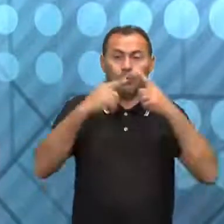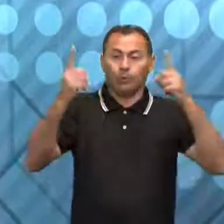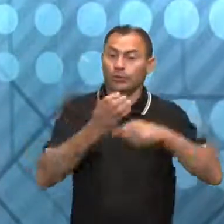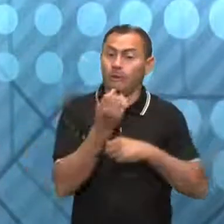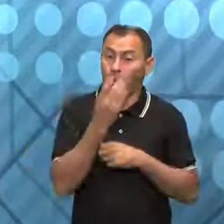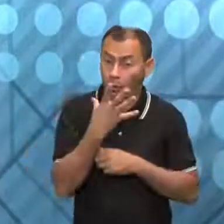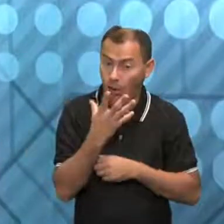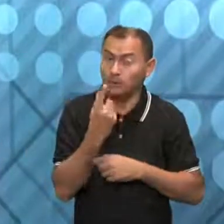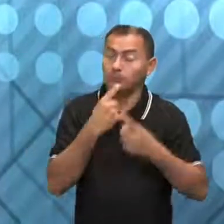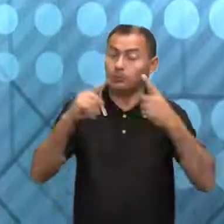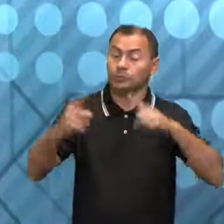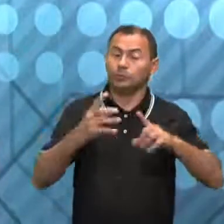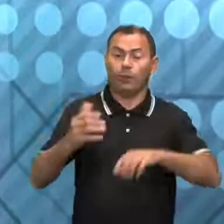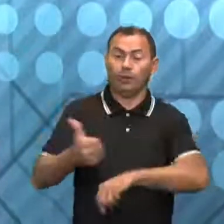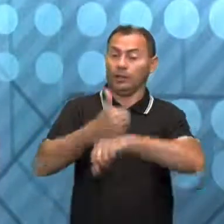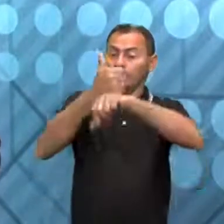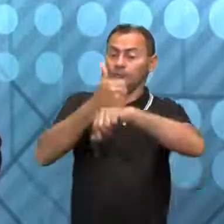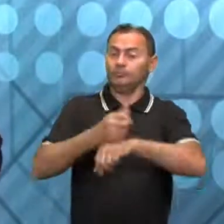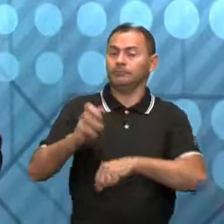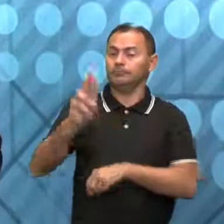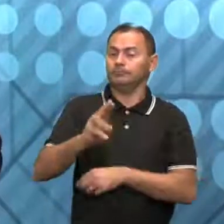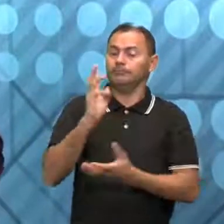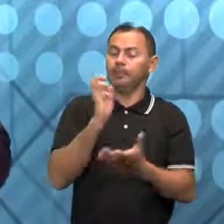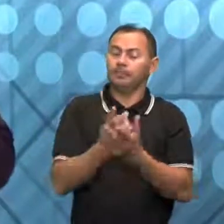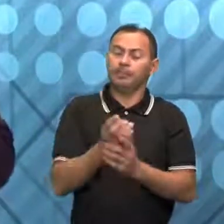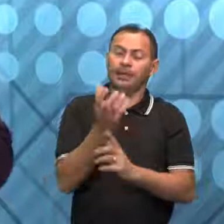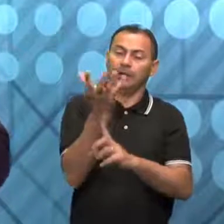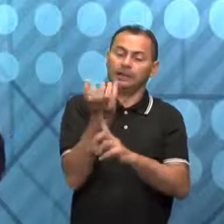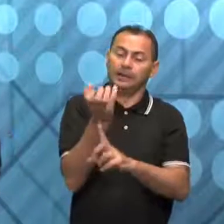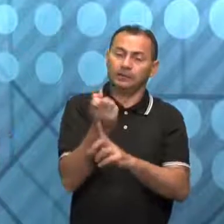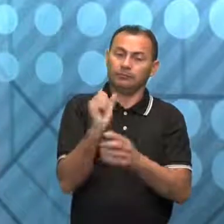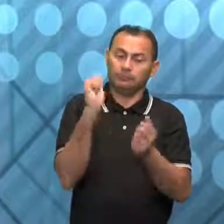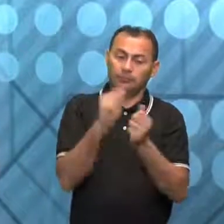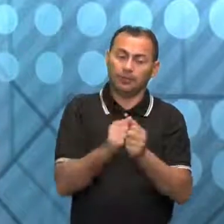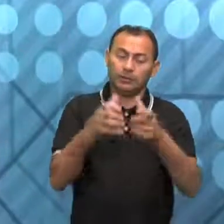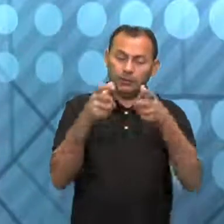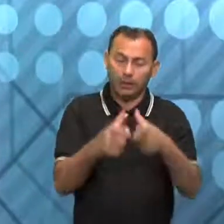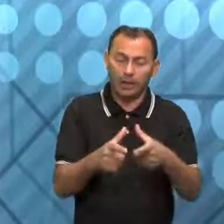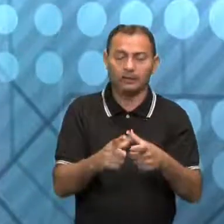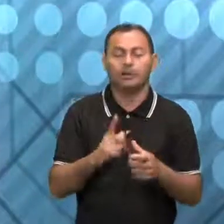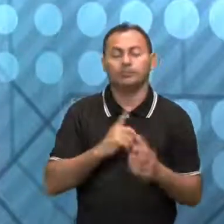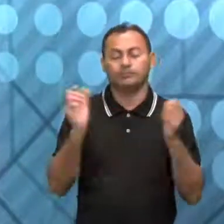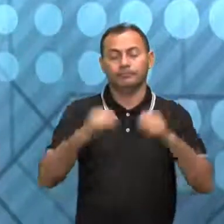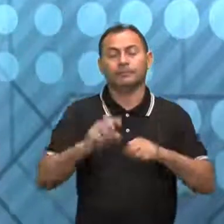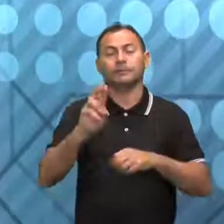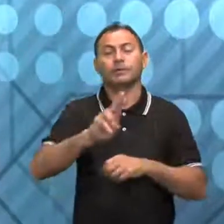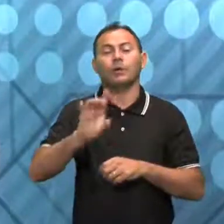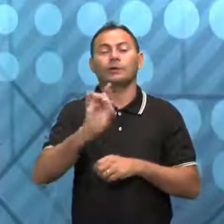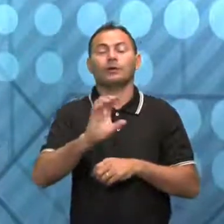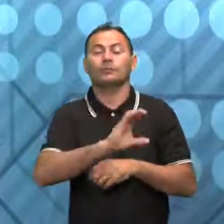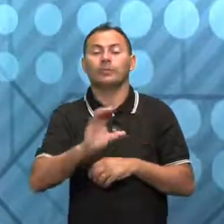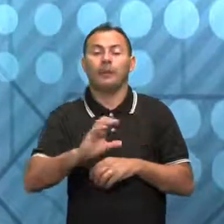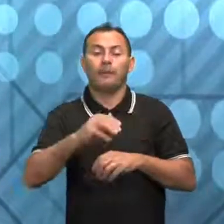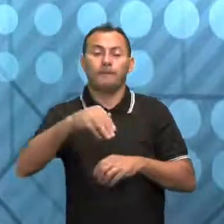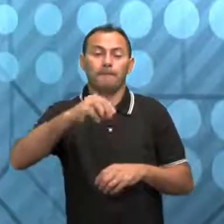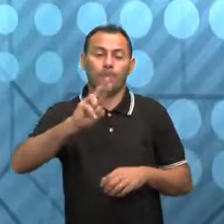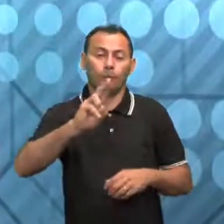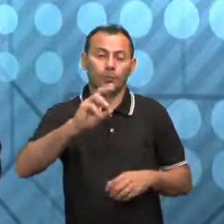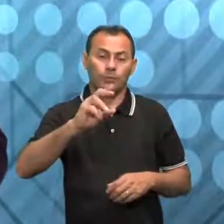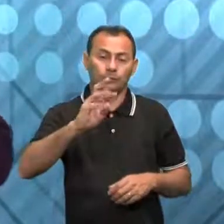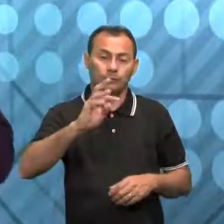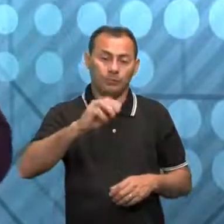de rádio FM. Ele vai poder utilizar a mesma antena de transmissão, porque está todo mundo no mesmo lugar, ele tem potência, é só utilizar a chamada